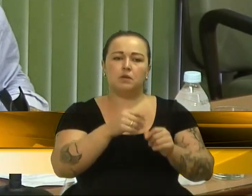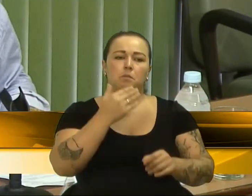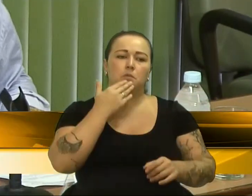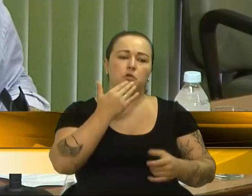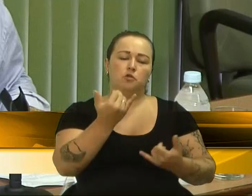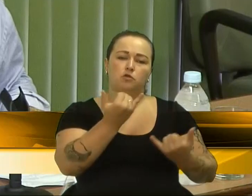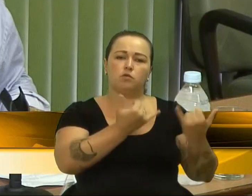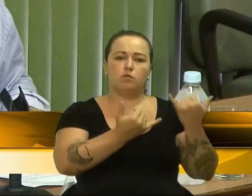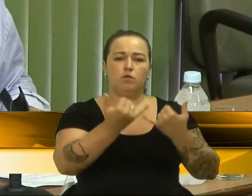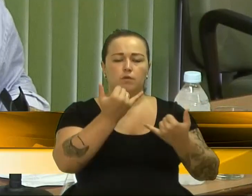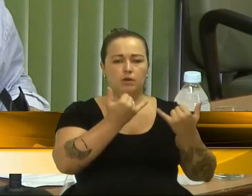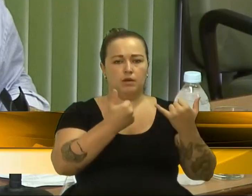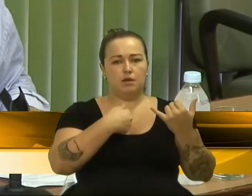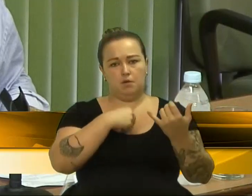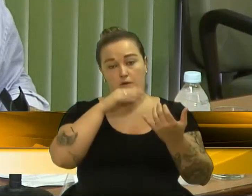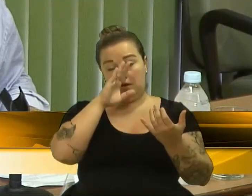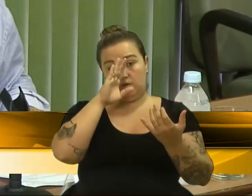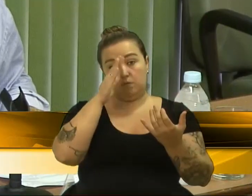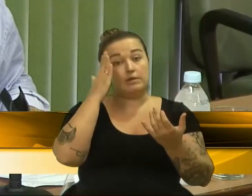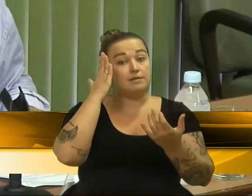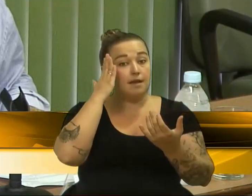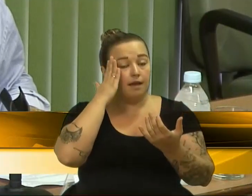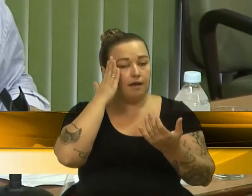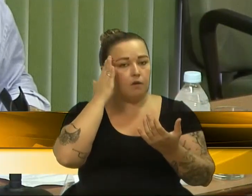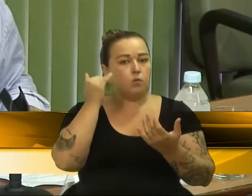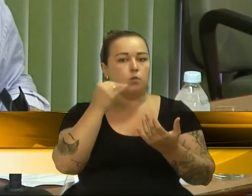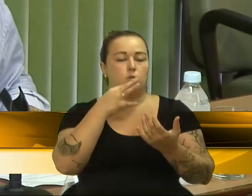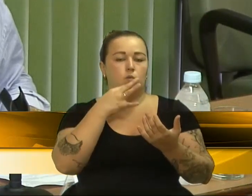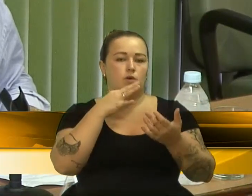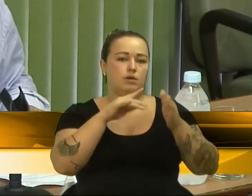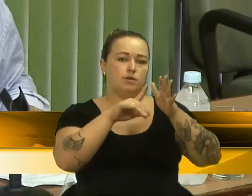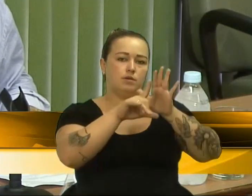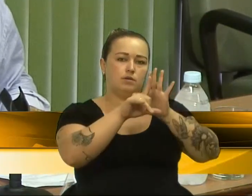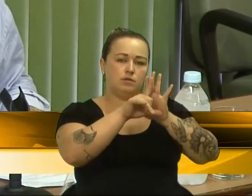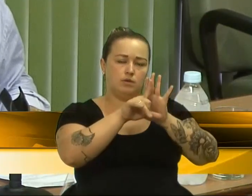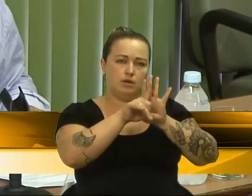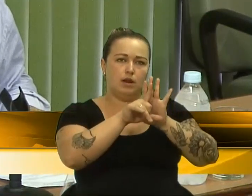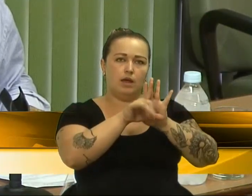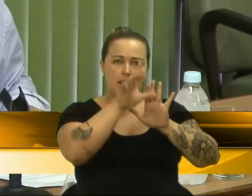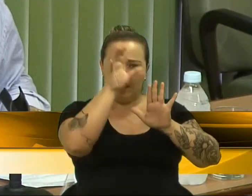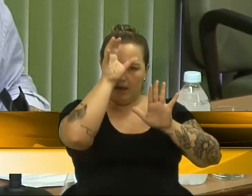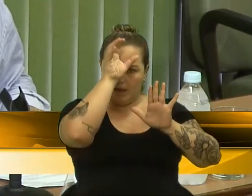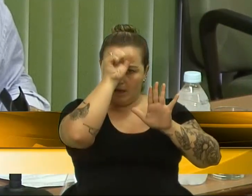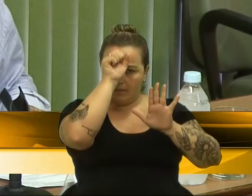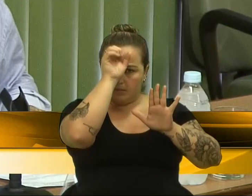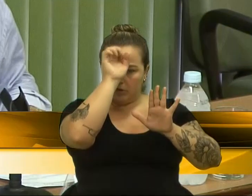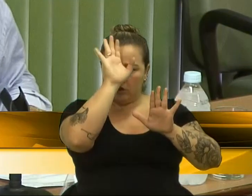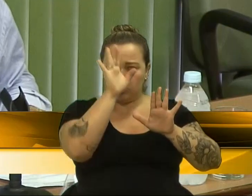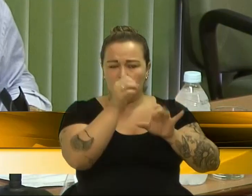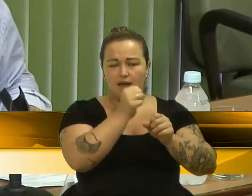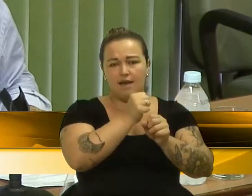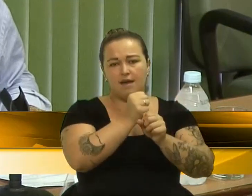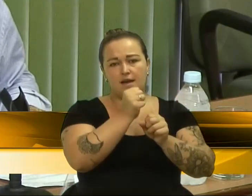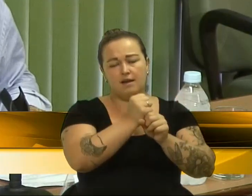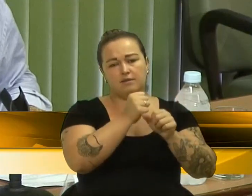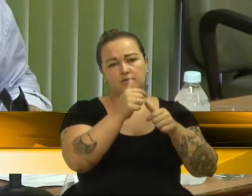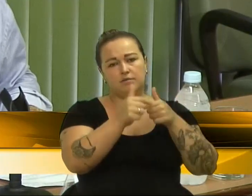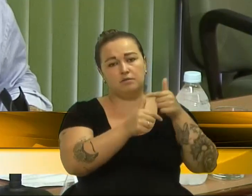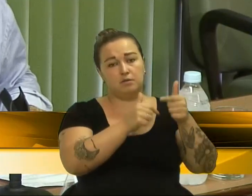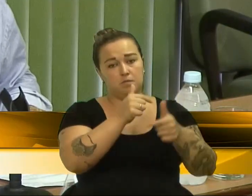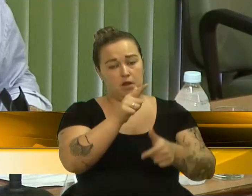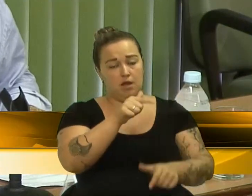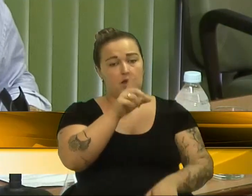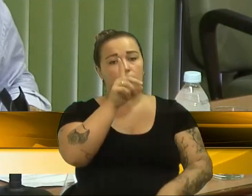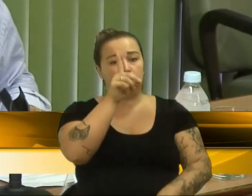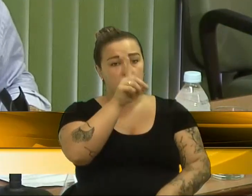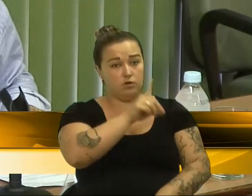legítimo, isso eu sei, não aprendi hoje, aprendi durante os anos aqui, né, que é um direito,